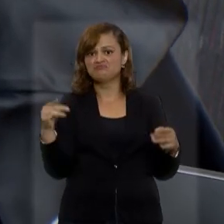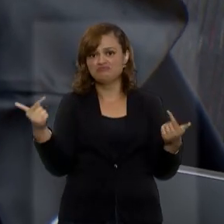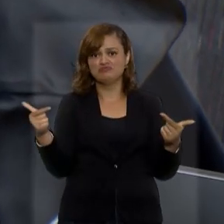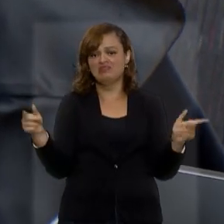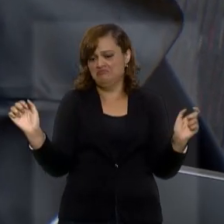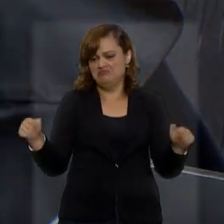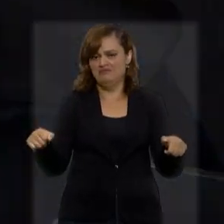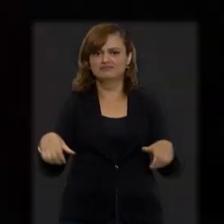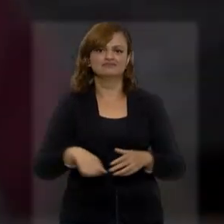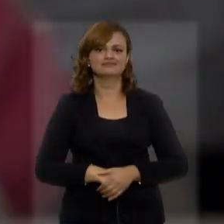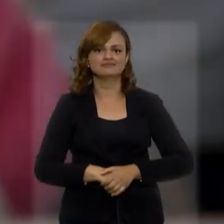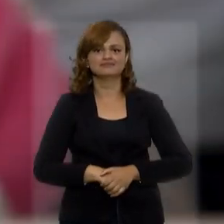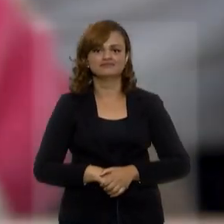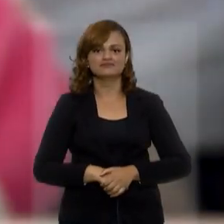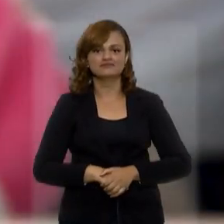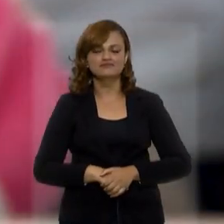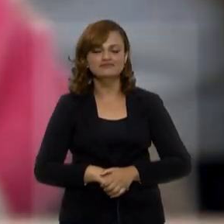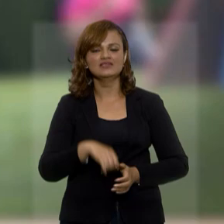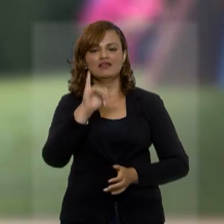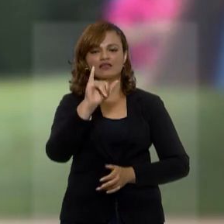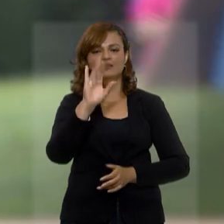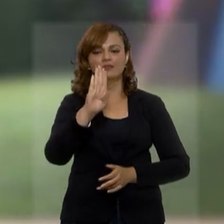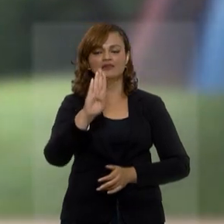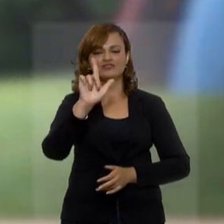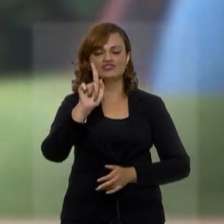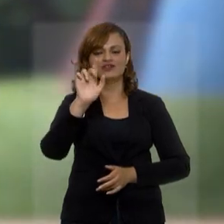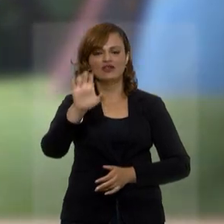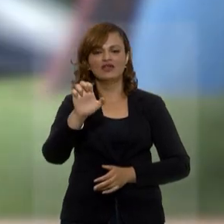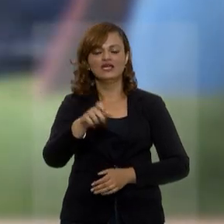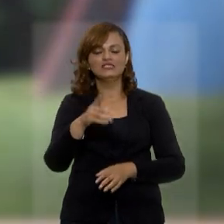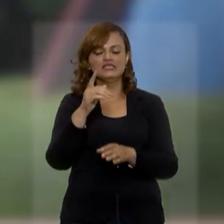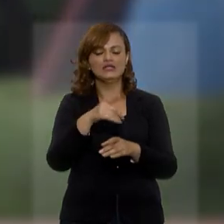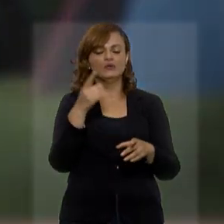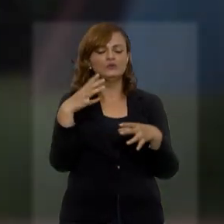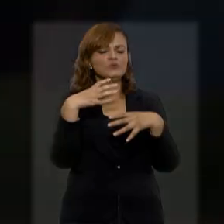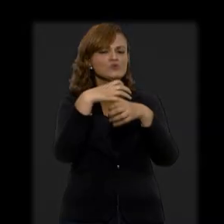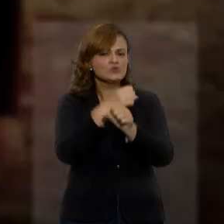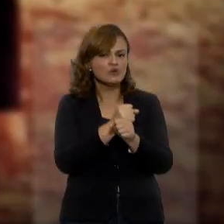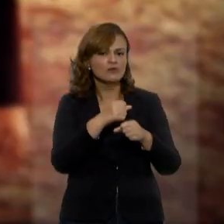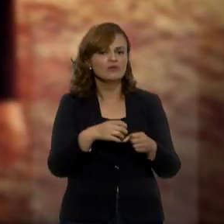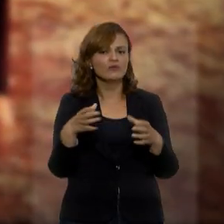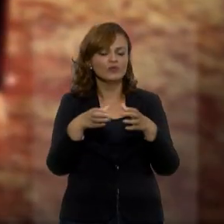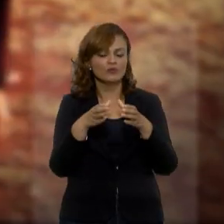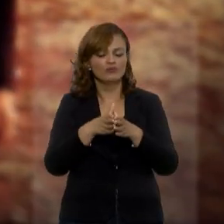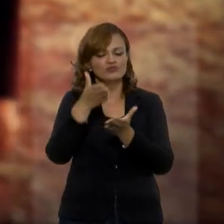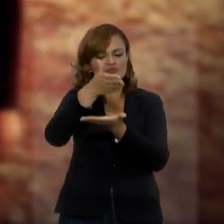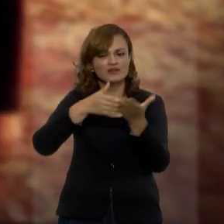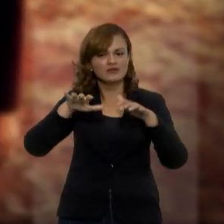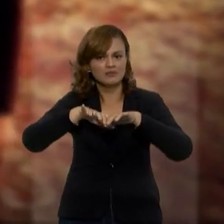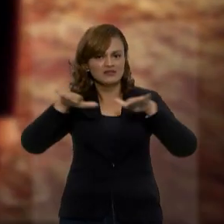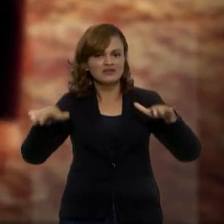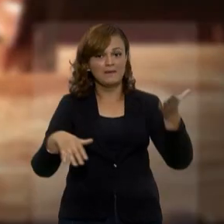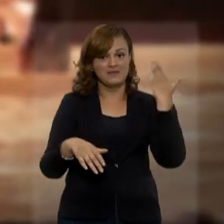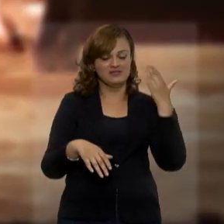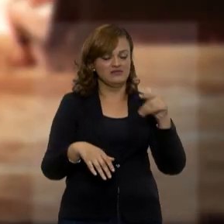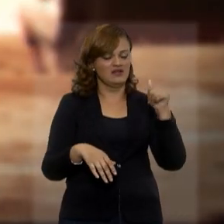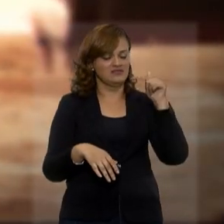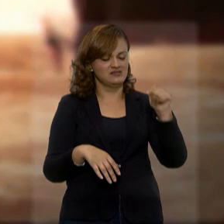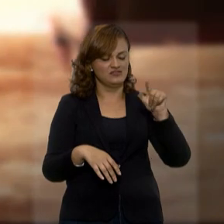aconteceu no caso. Dados do IBGE mostram que o número de definições por guarda compartilhada passou